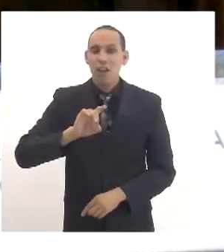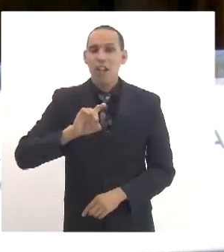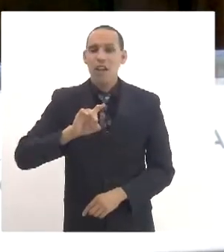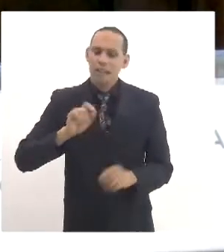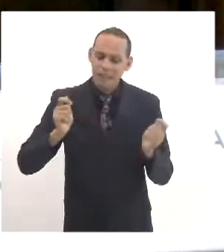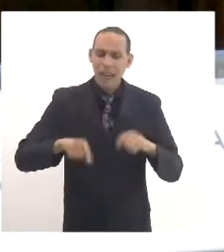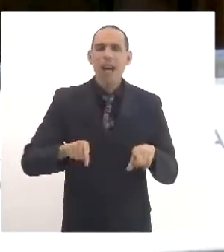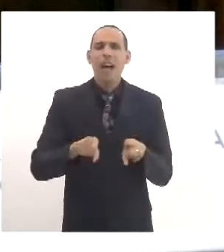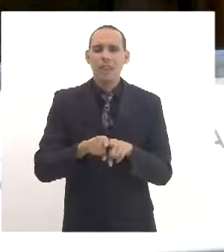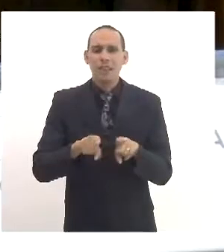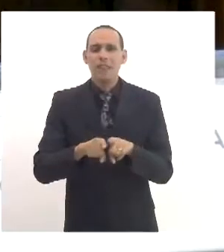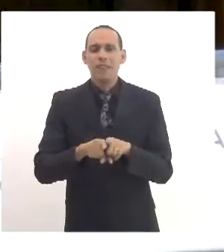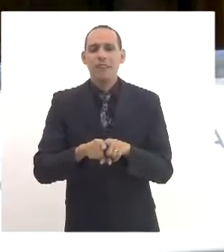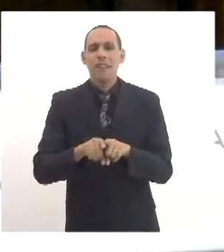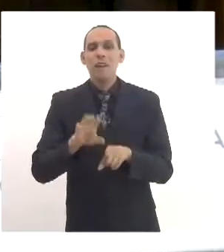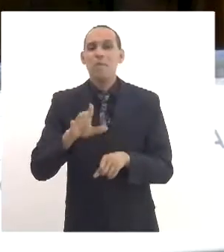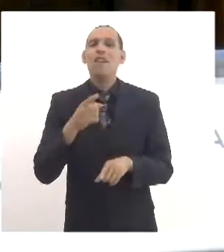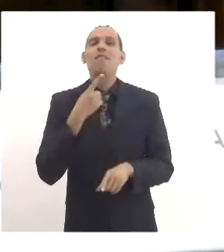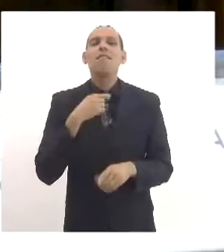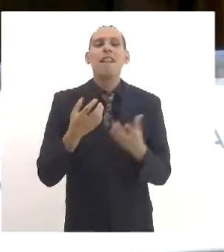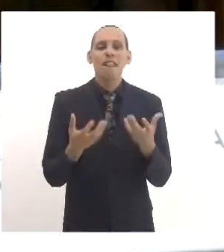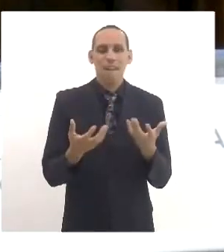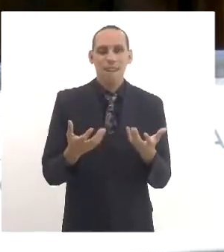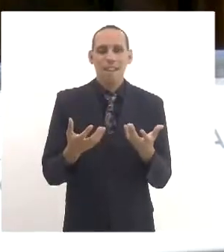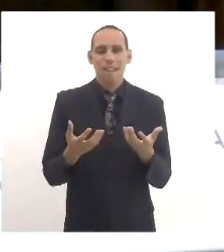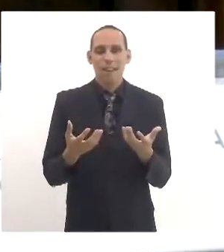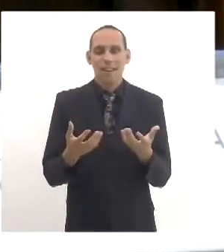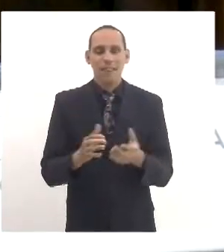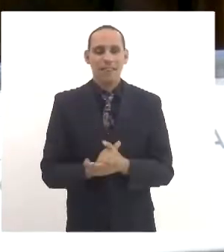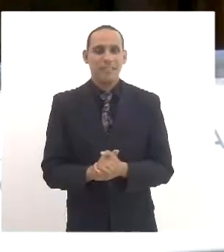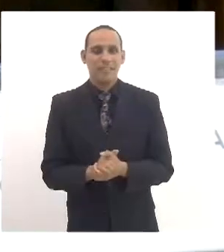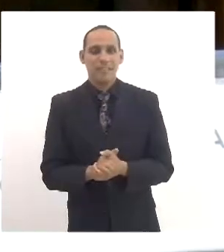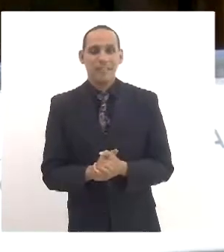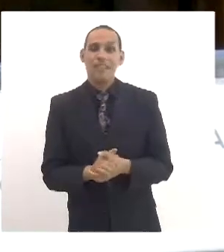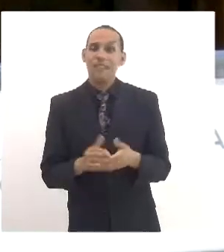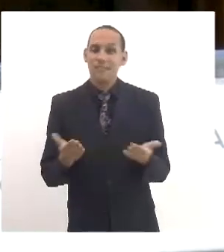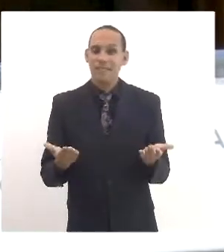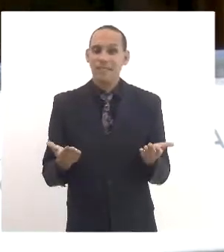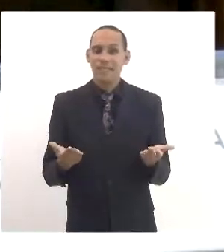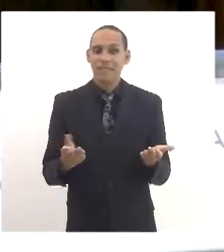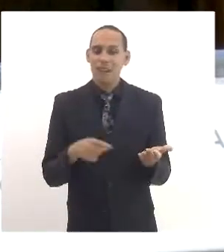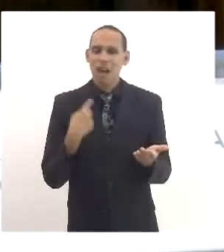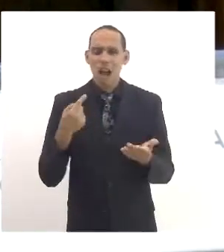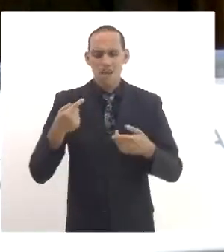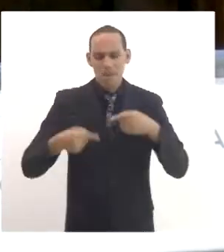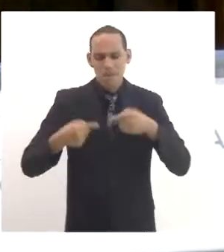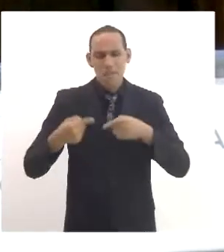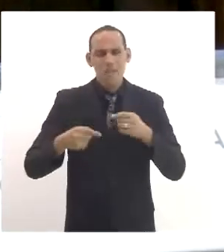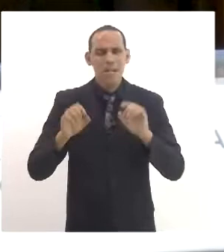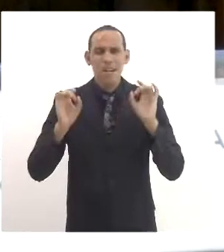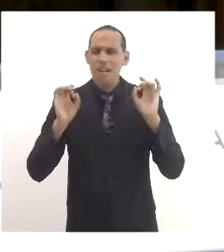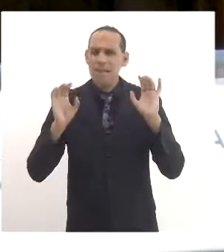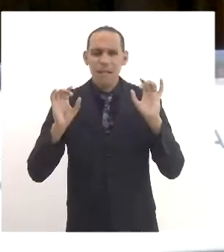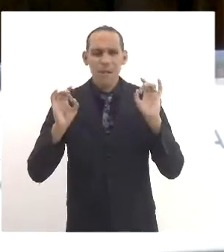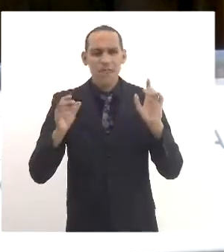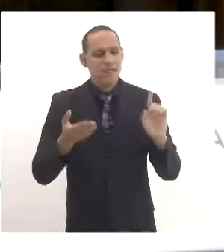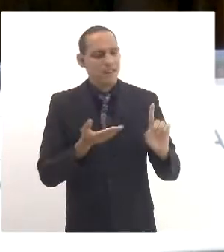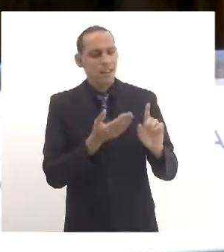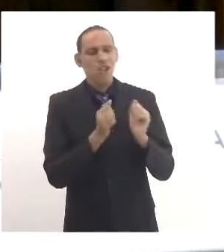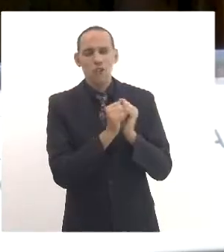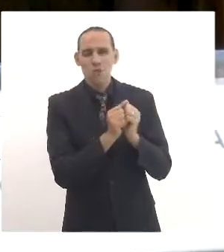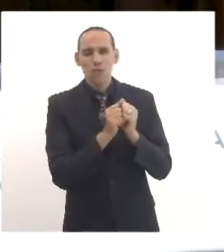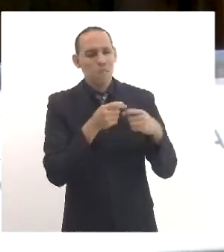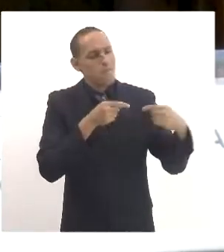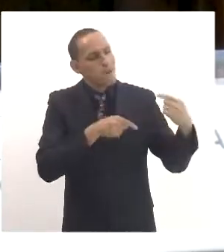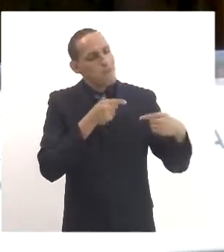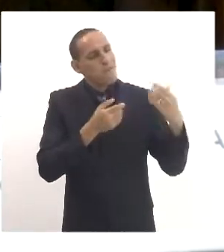é desejável, e, nesse sentido, também tivemos uma excelente discussão com o professor Manuel Heitor, e que